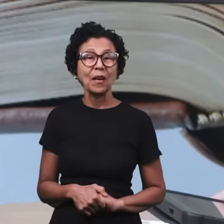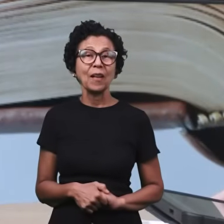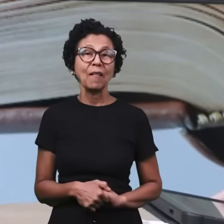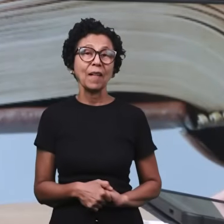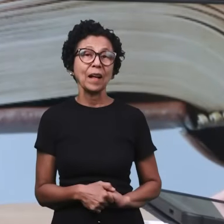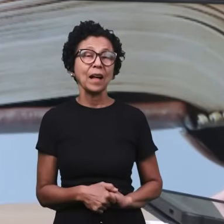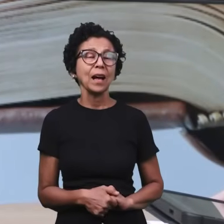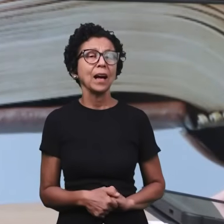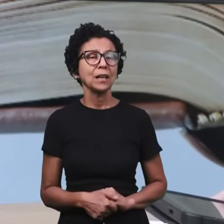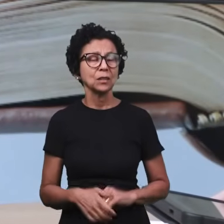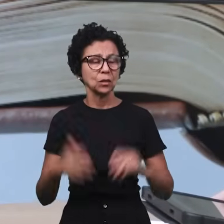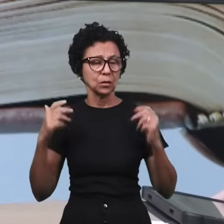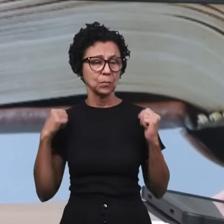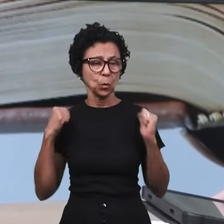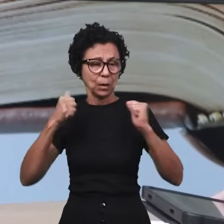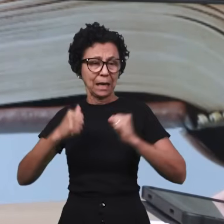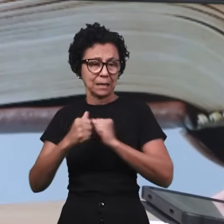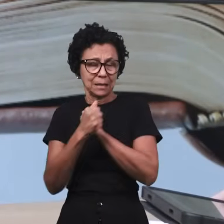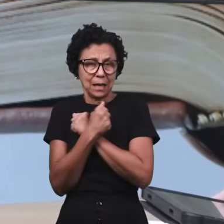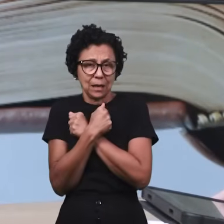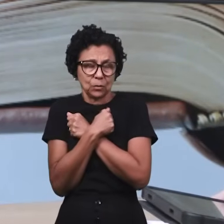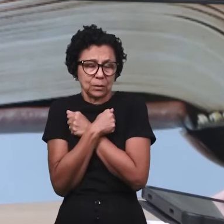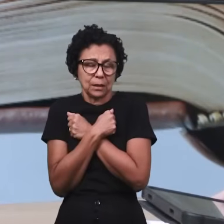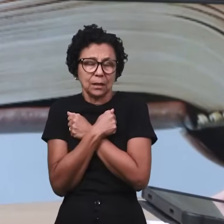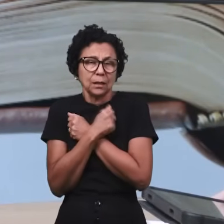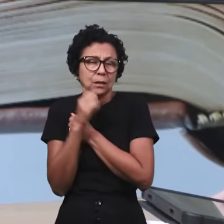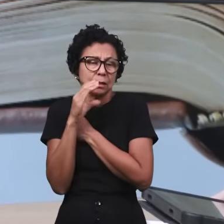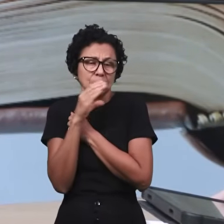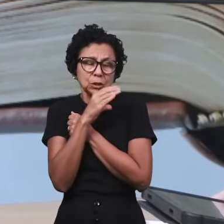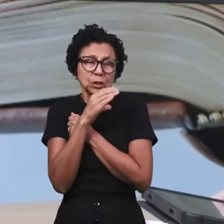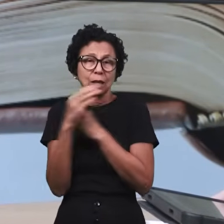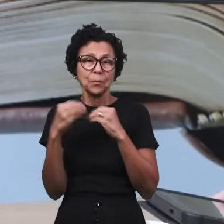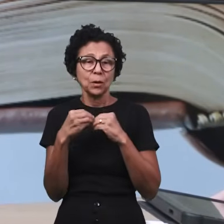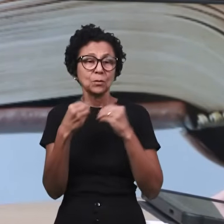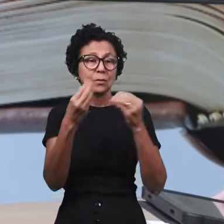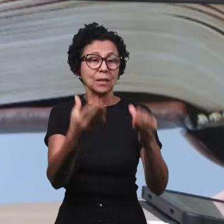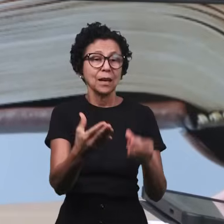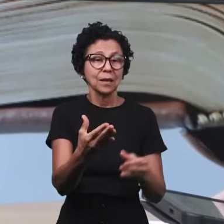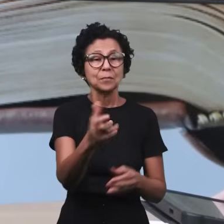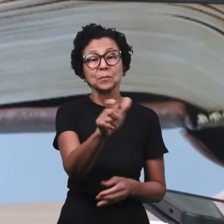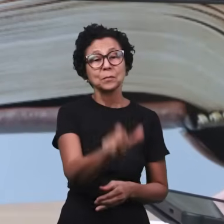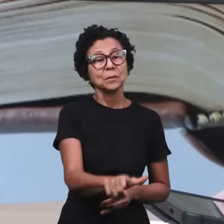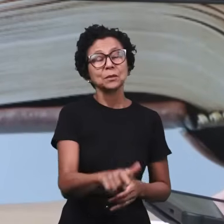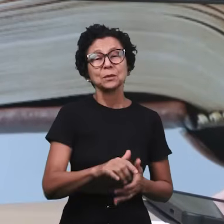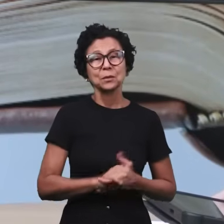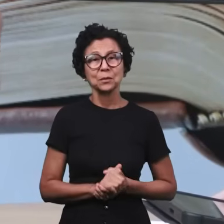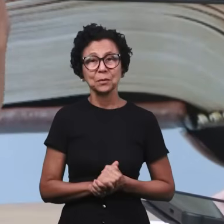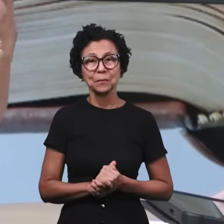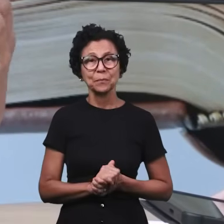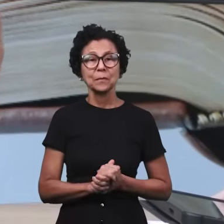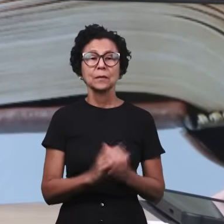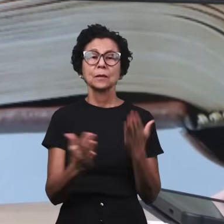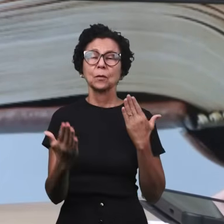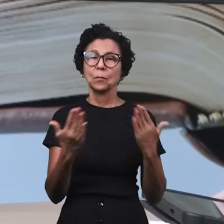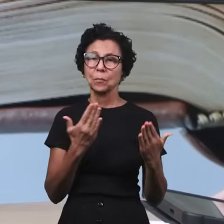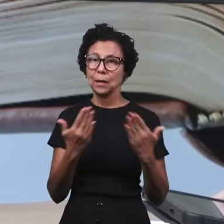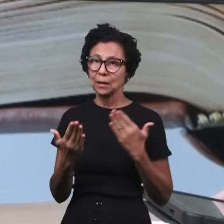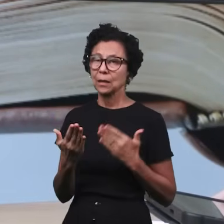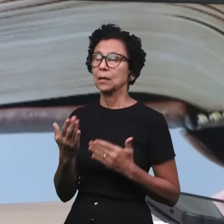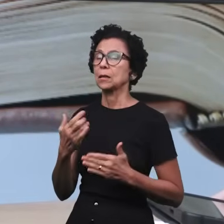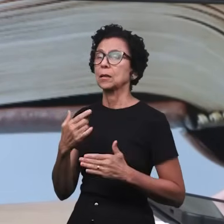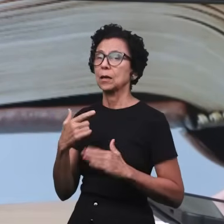eu faço isso? Eu dou uma assistência, eu falo do Senhor, eu oro por alguém e aí é a lã que vai